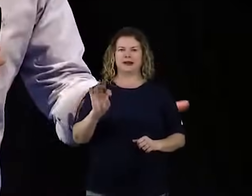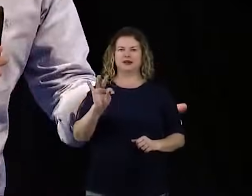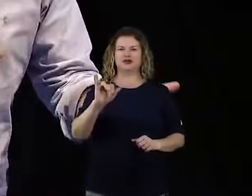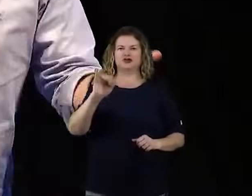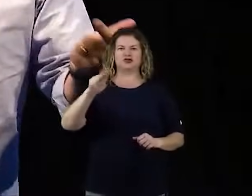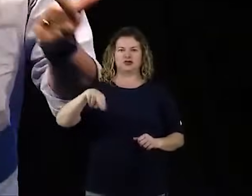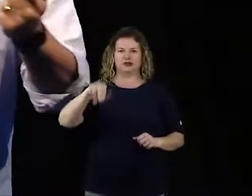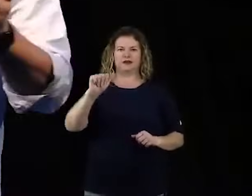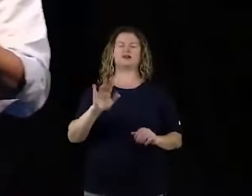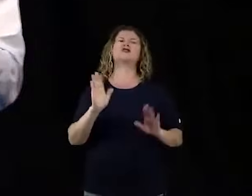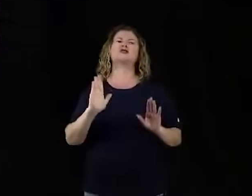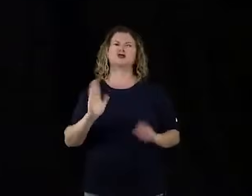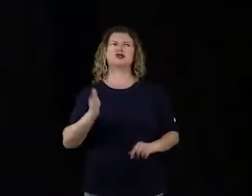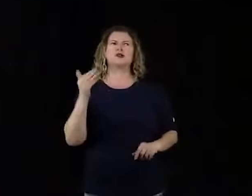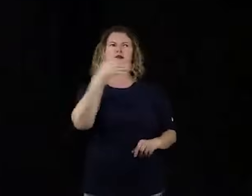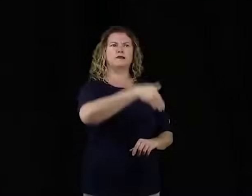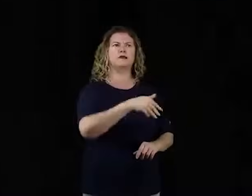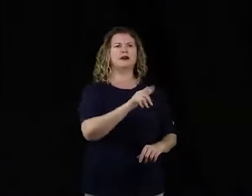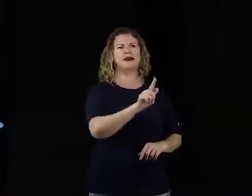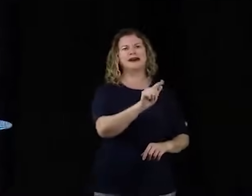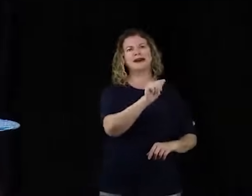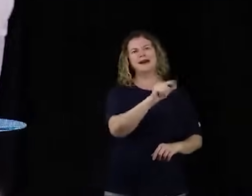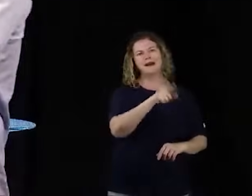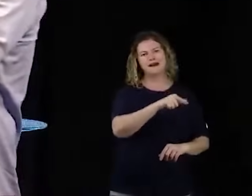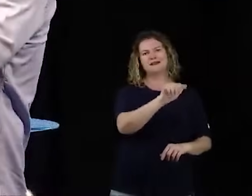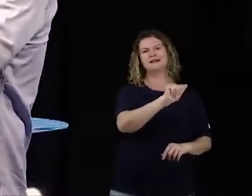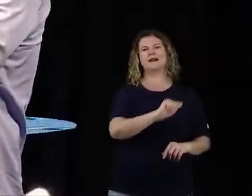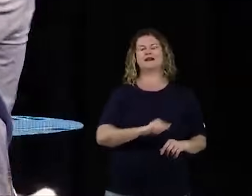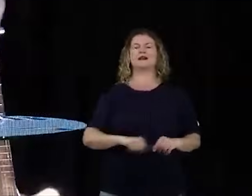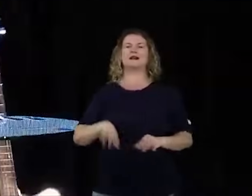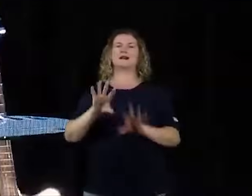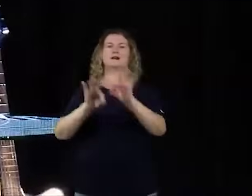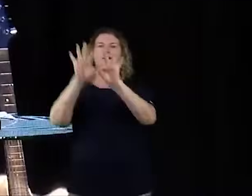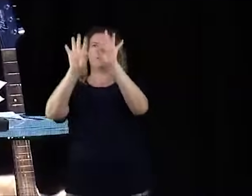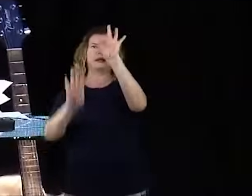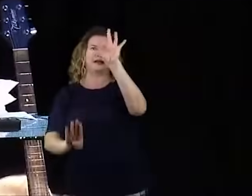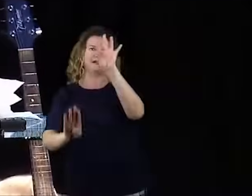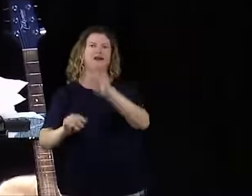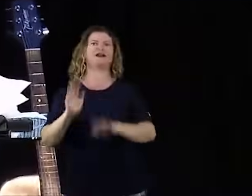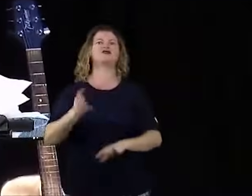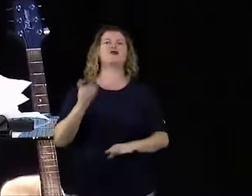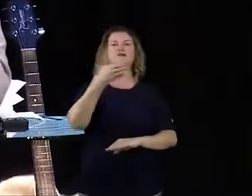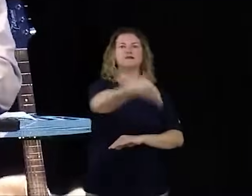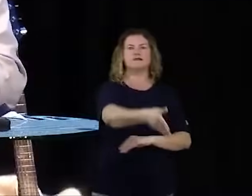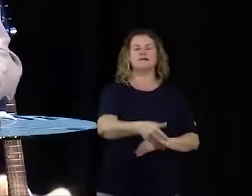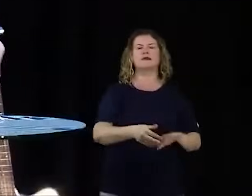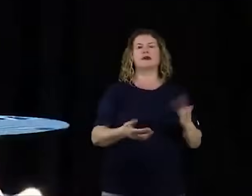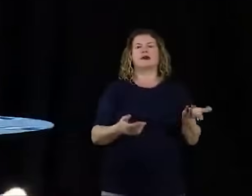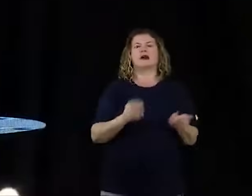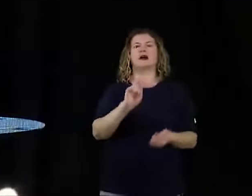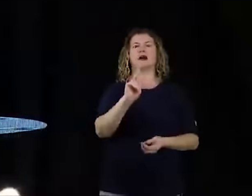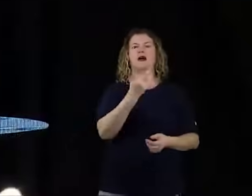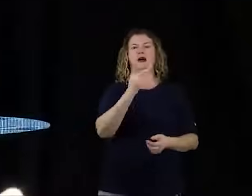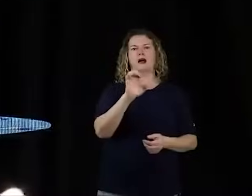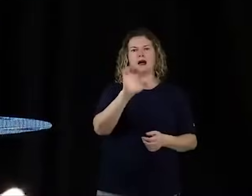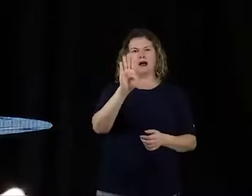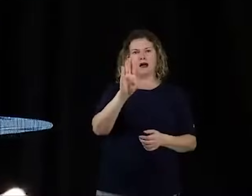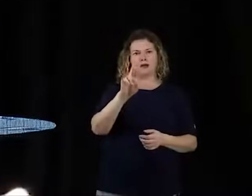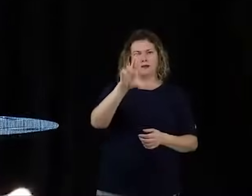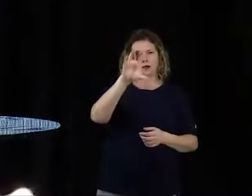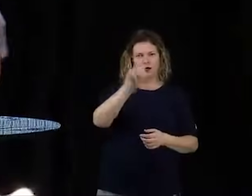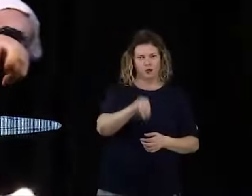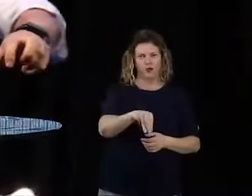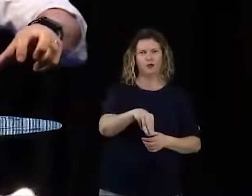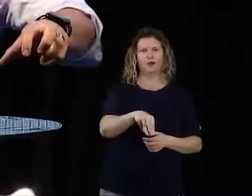em Belém já fui em ramala e já fui em Hebrom Você tá em Israel tá aqui dar